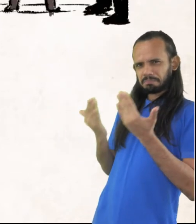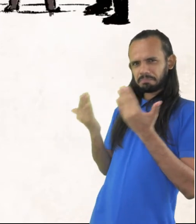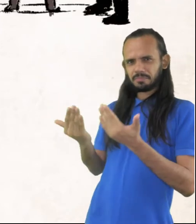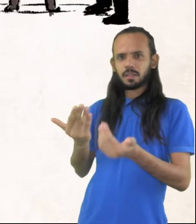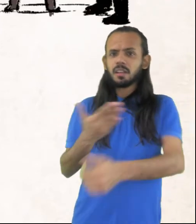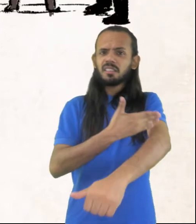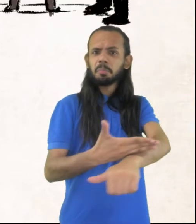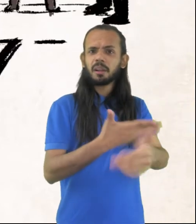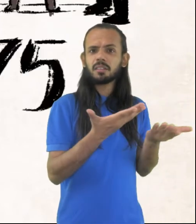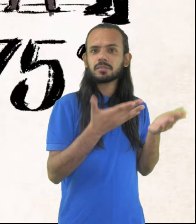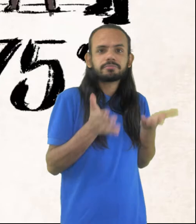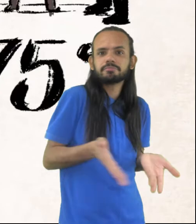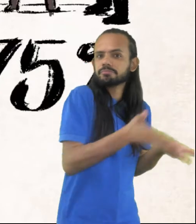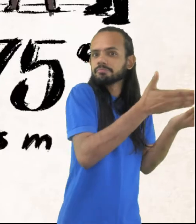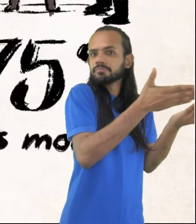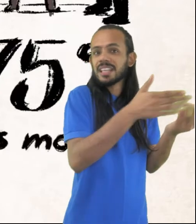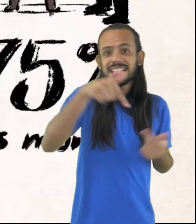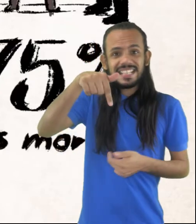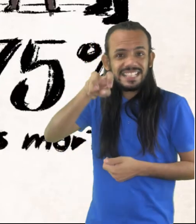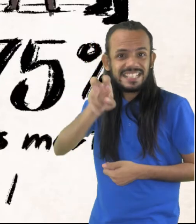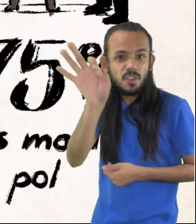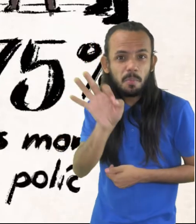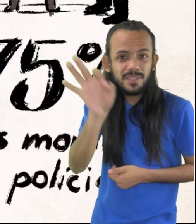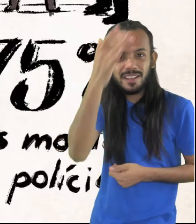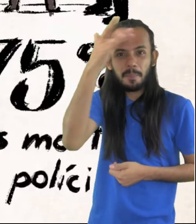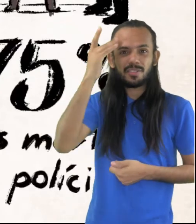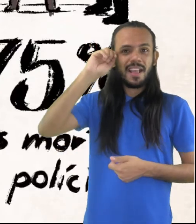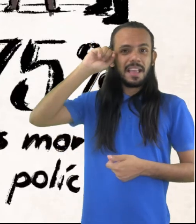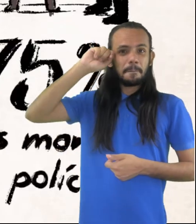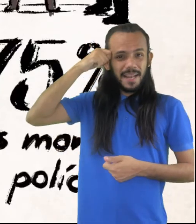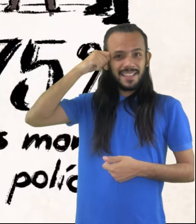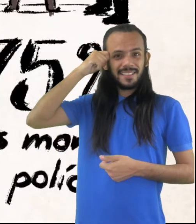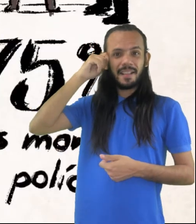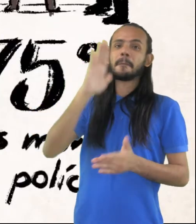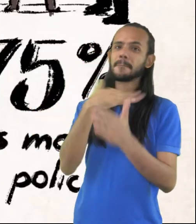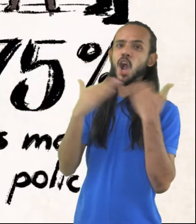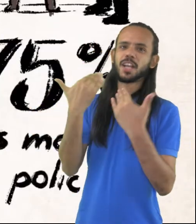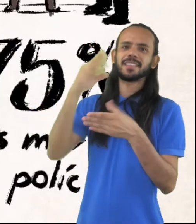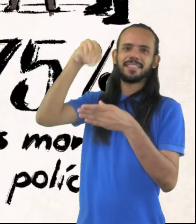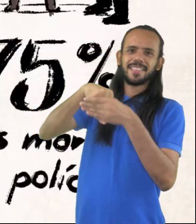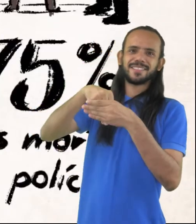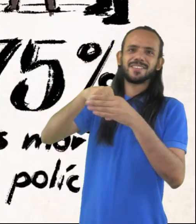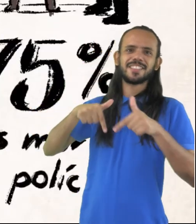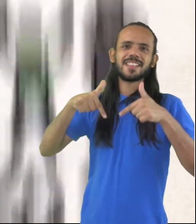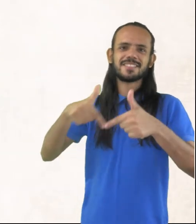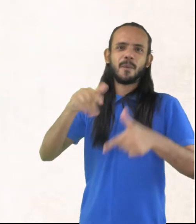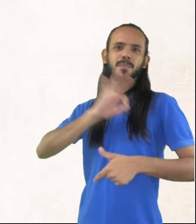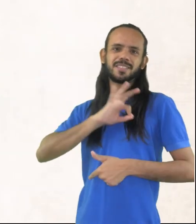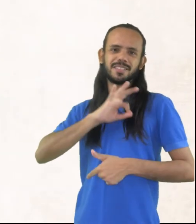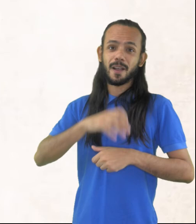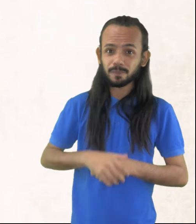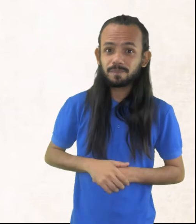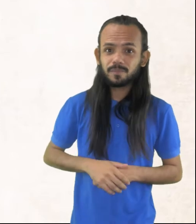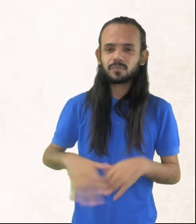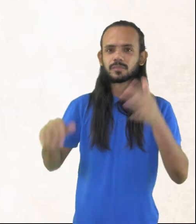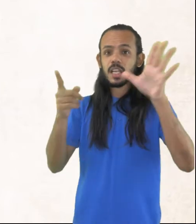por policiais do que brancos e 75% das pessoas que morrem em ações policiais são negras.